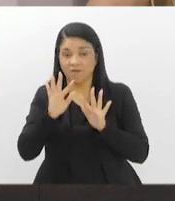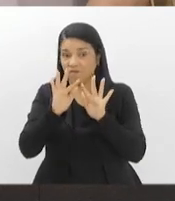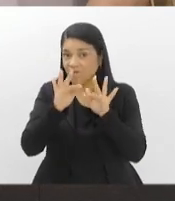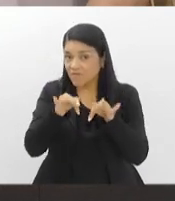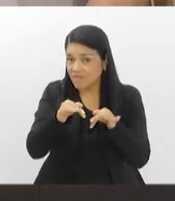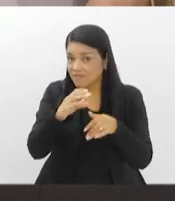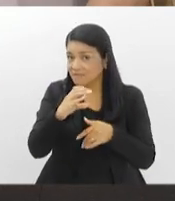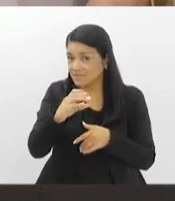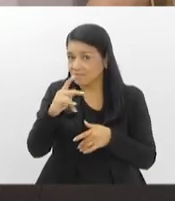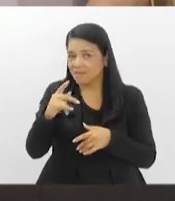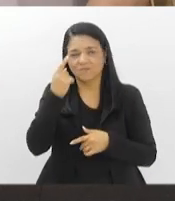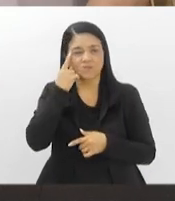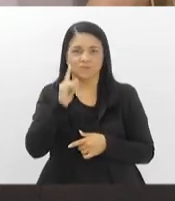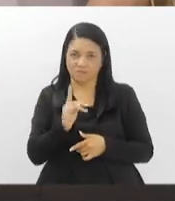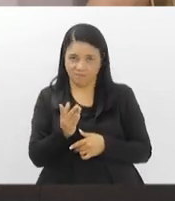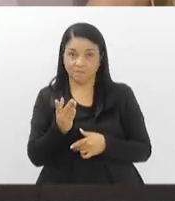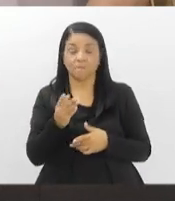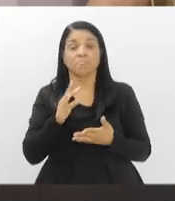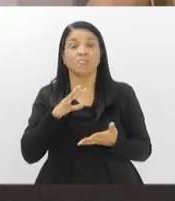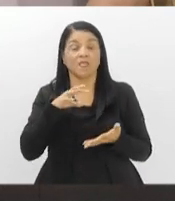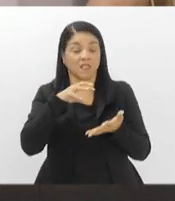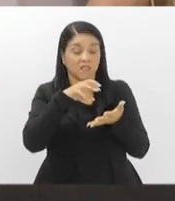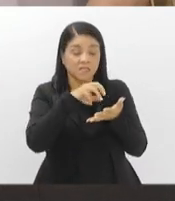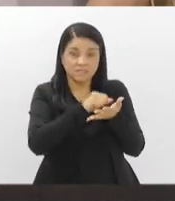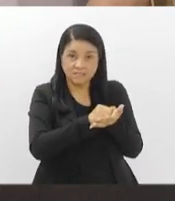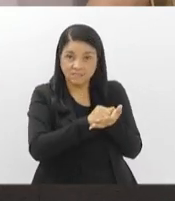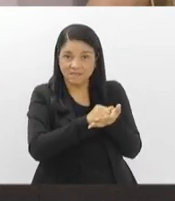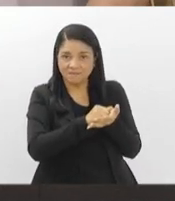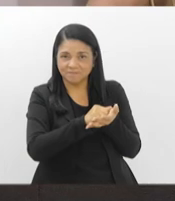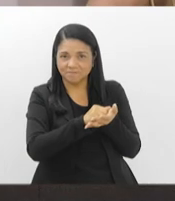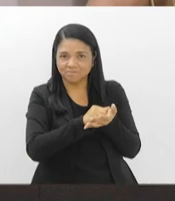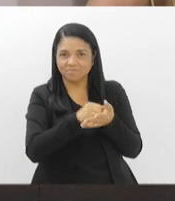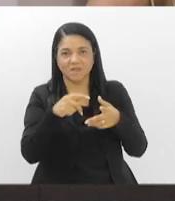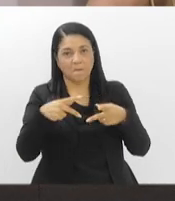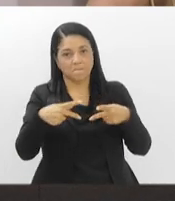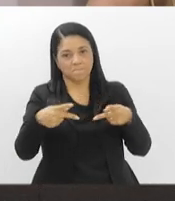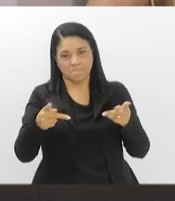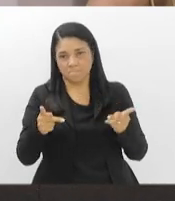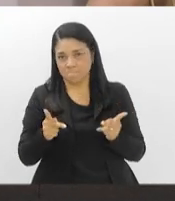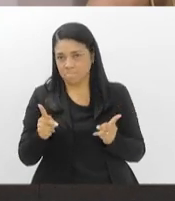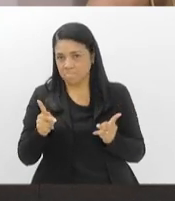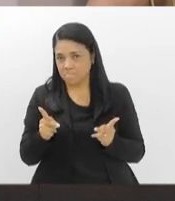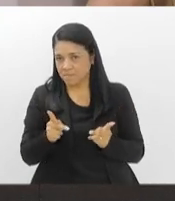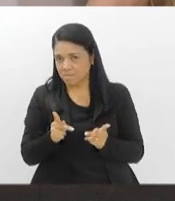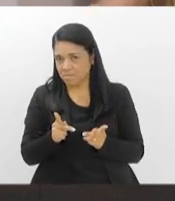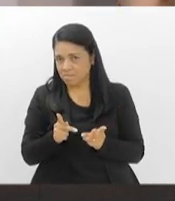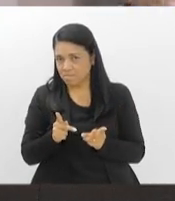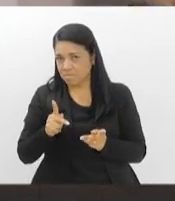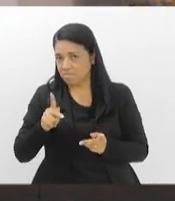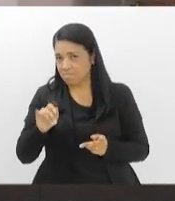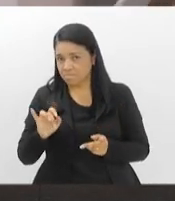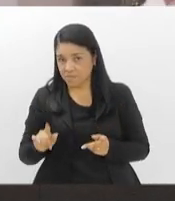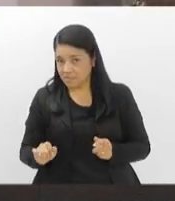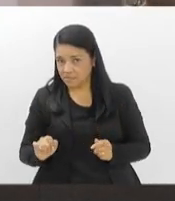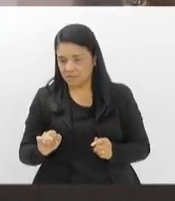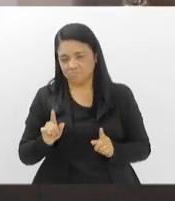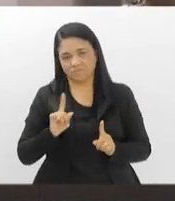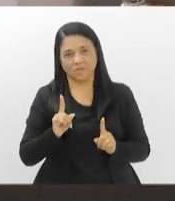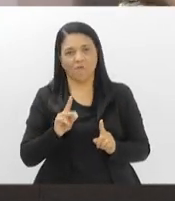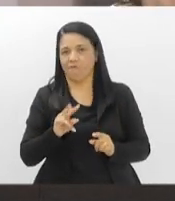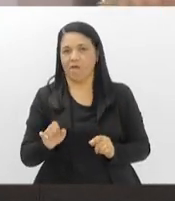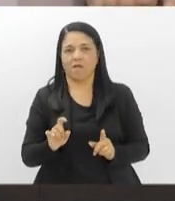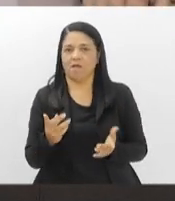agora uma coisa eu quero dizer que fique registrado em pizza não acabará Porque como bem disse a deputada